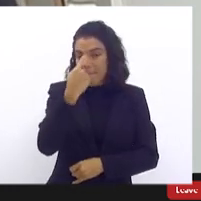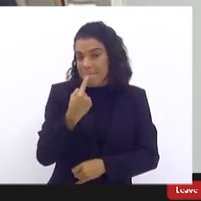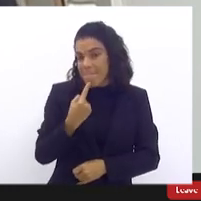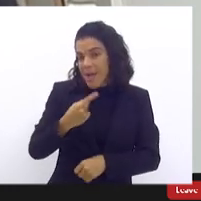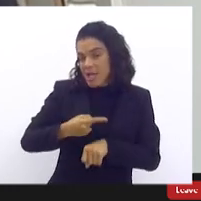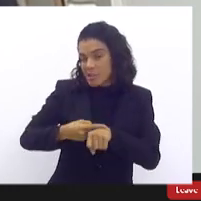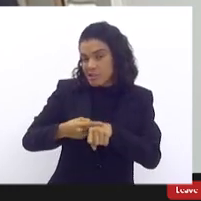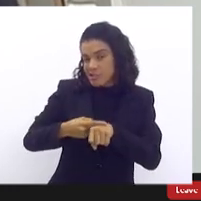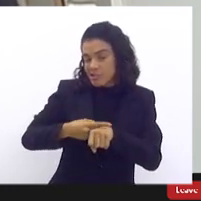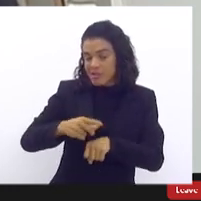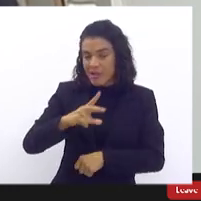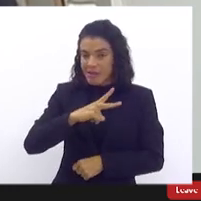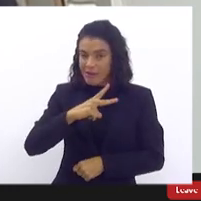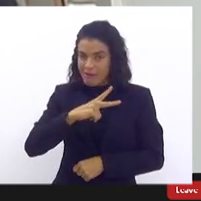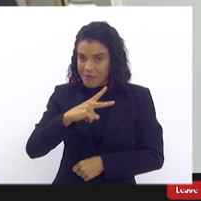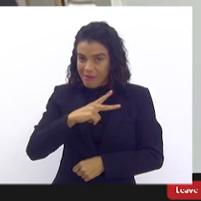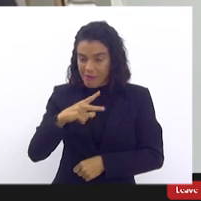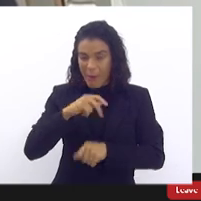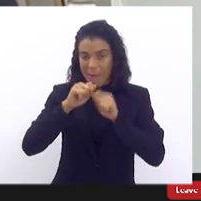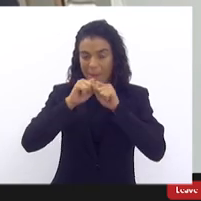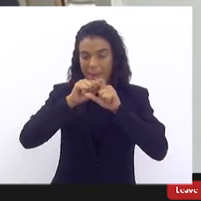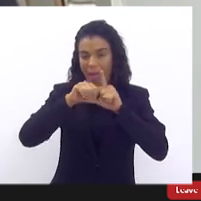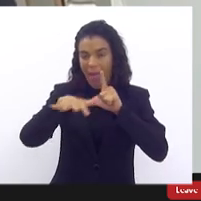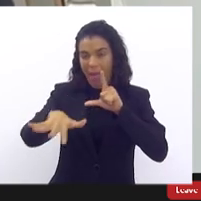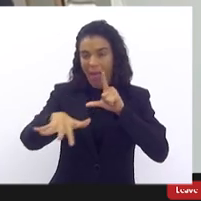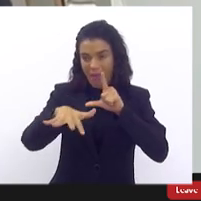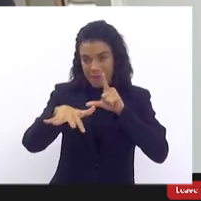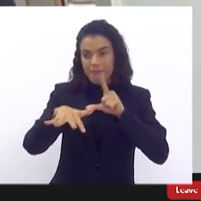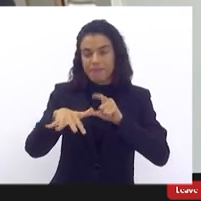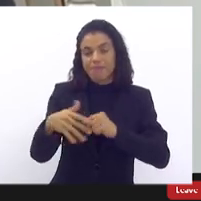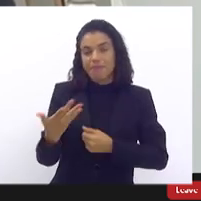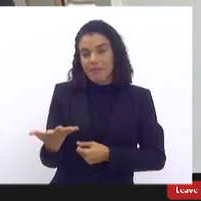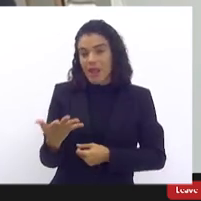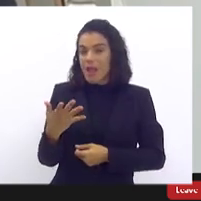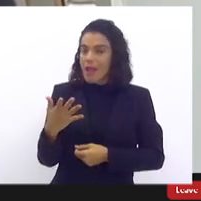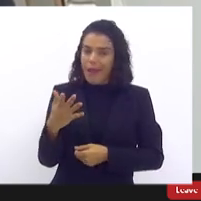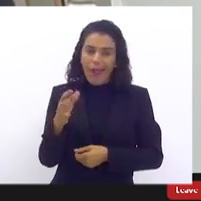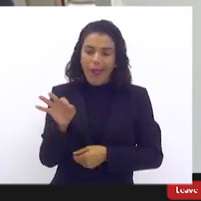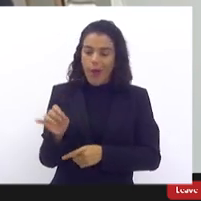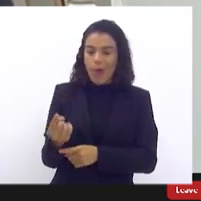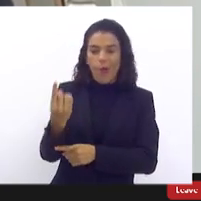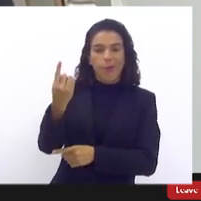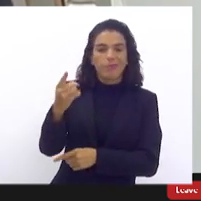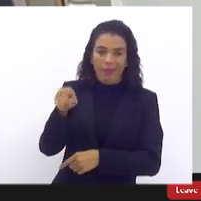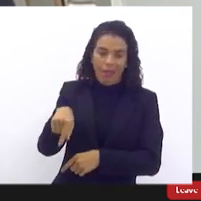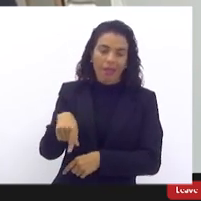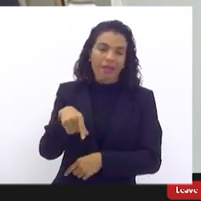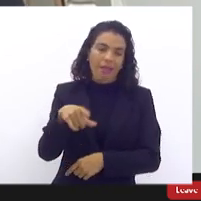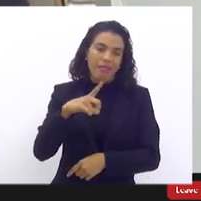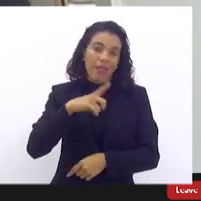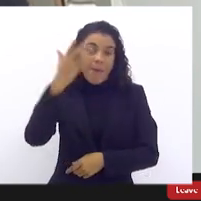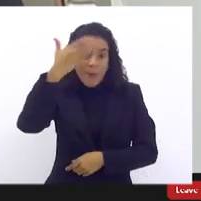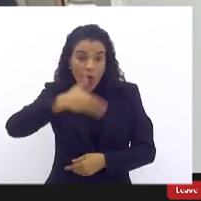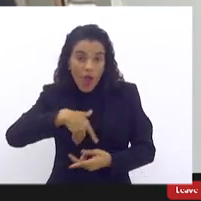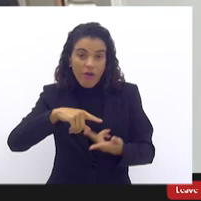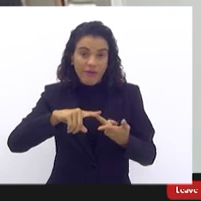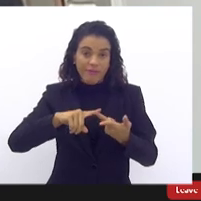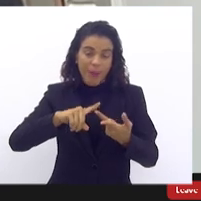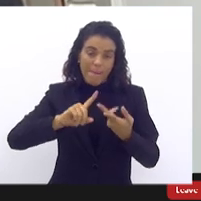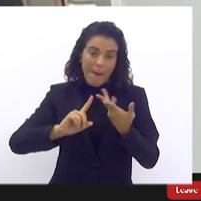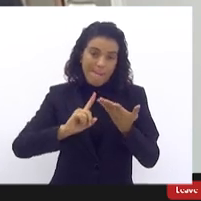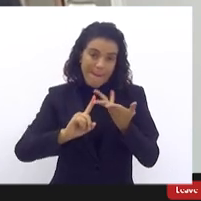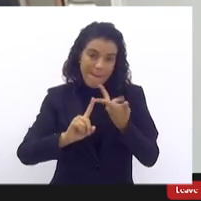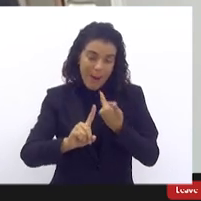se acontece normalmente... o caminho é a condenação, né? Se tem provas, se tem tudo. Agora, a